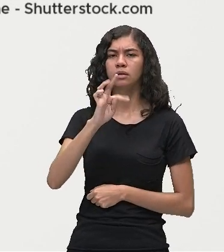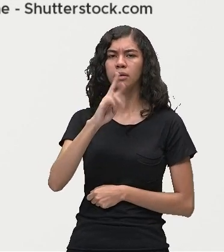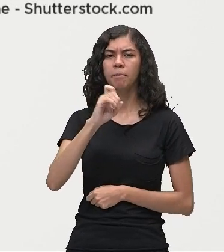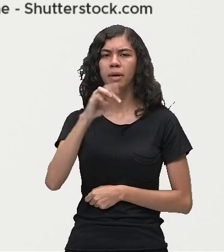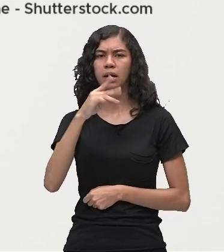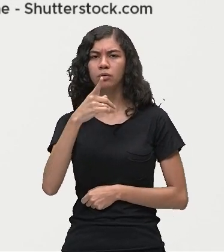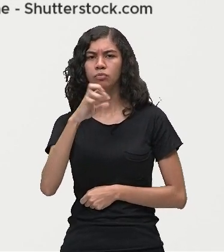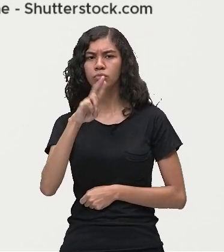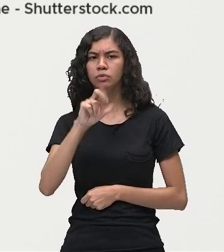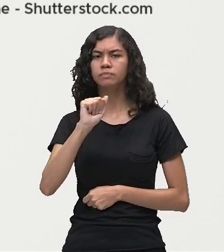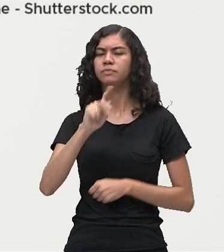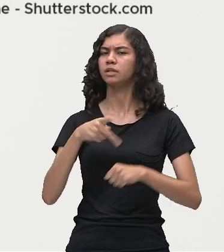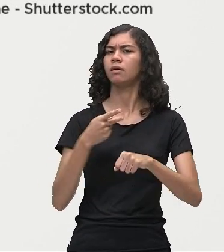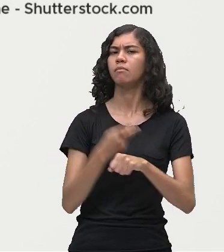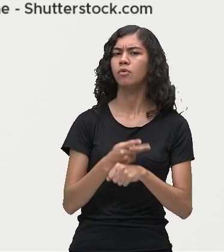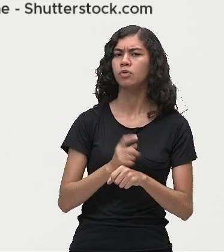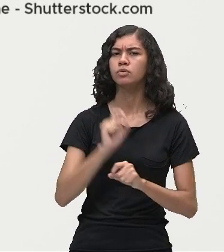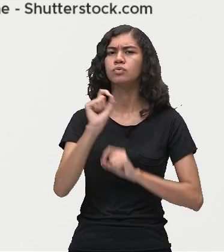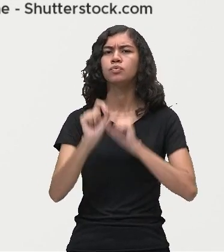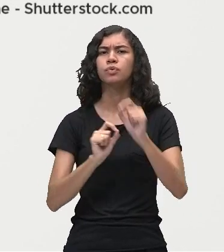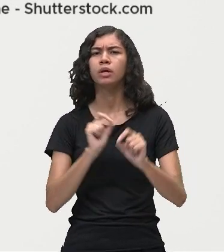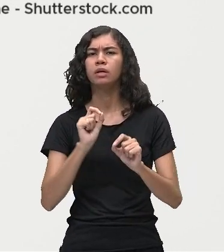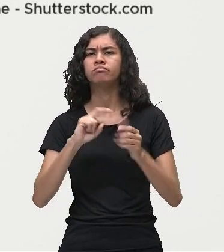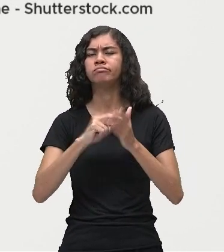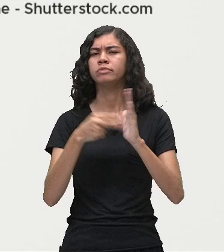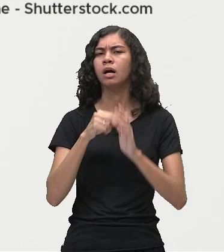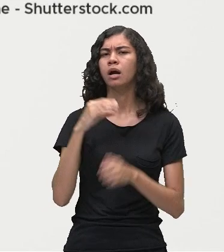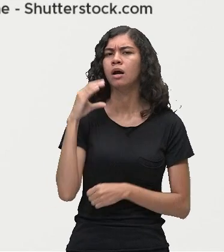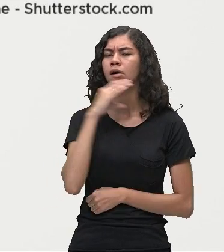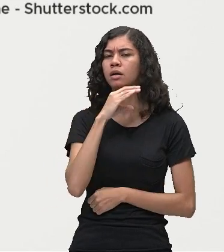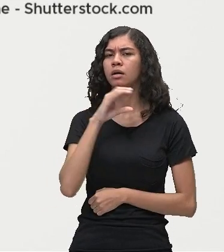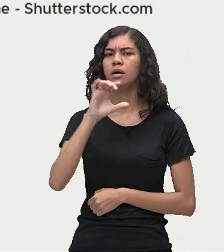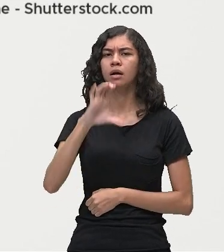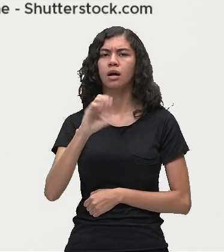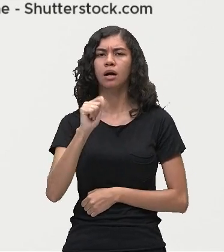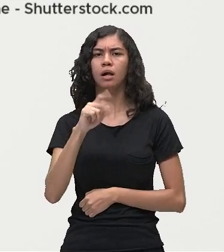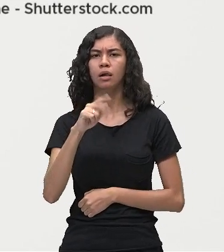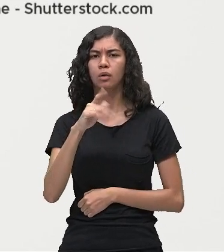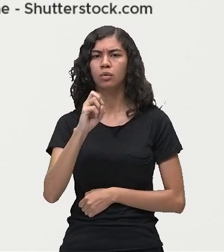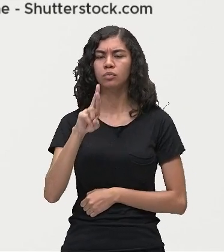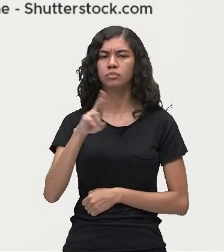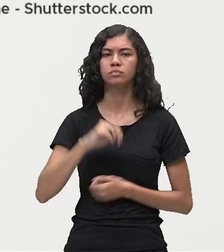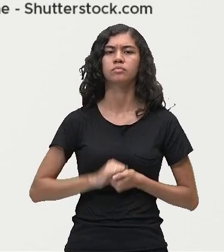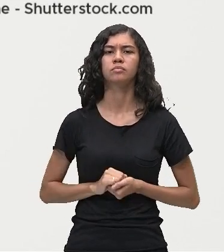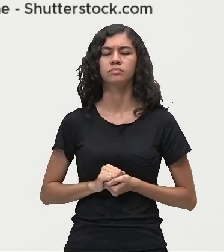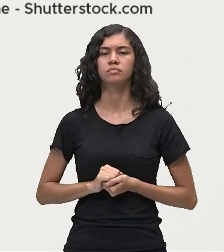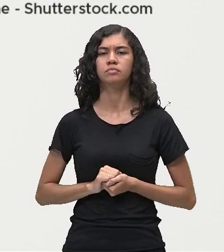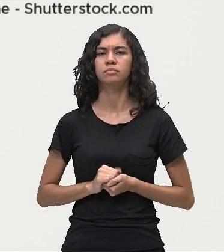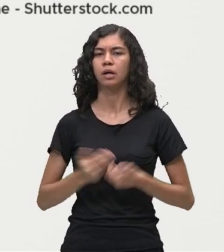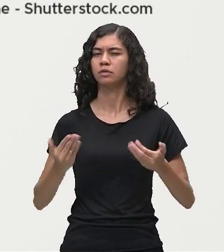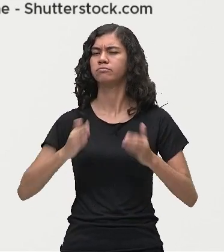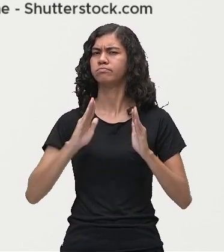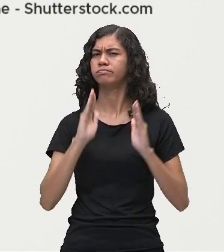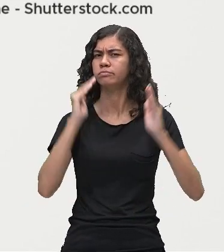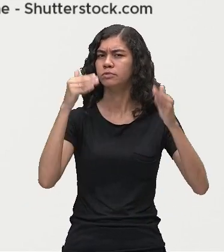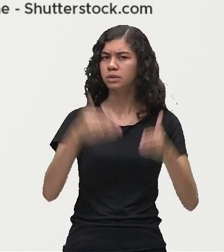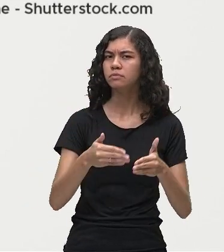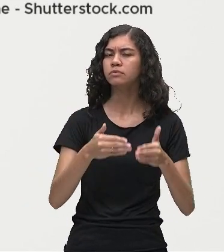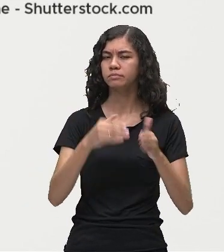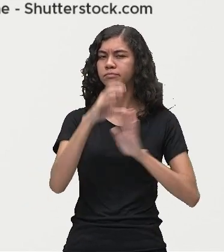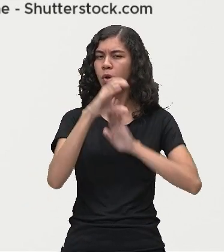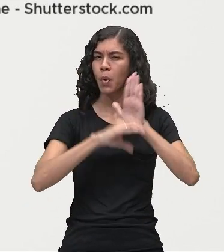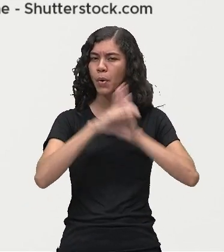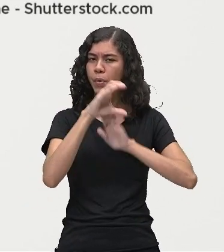depois a gente vai ver o que é calor, ok? Beleza, então vamos focar bem aí nesse conceito